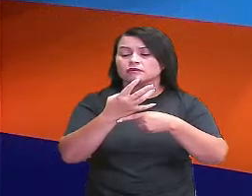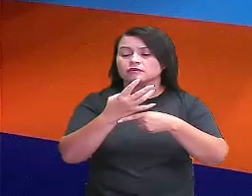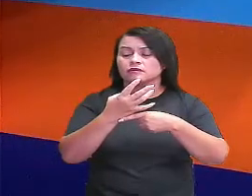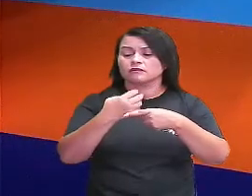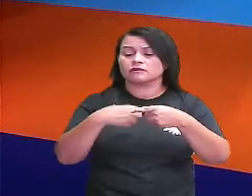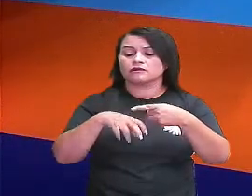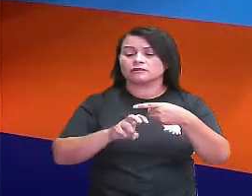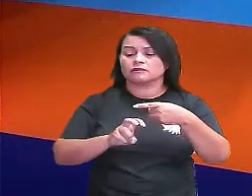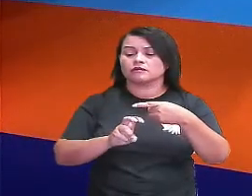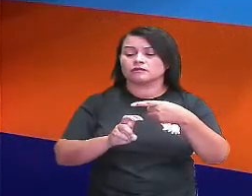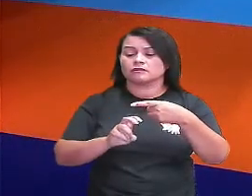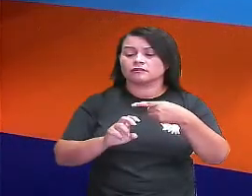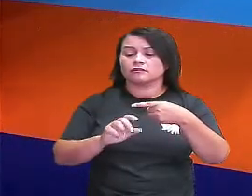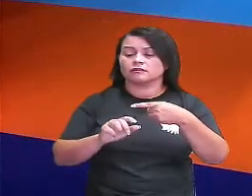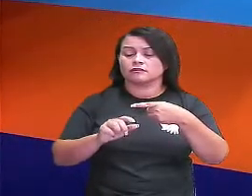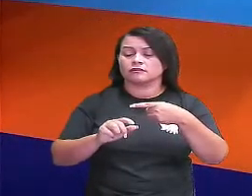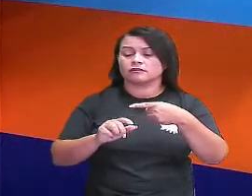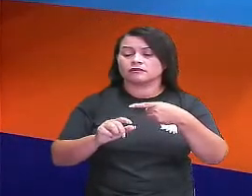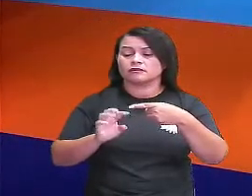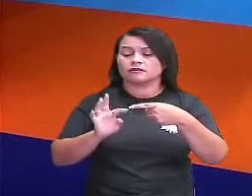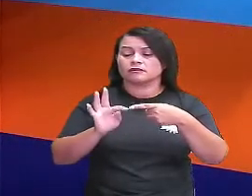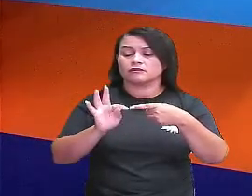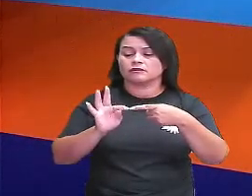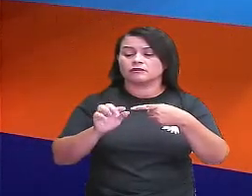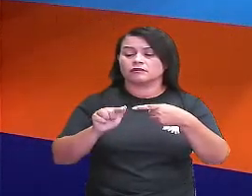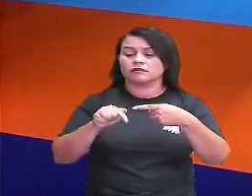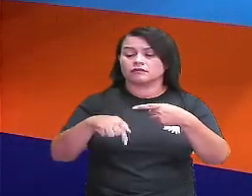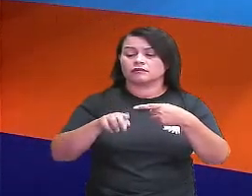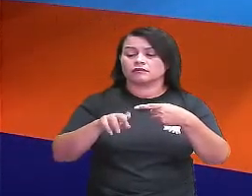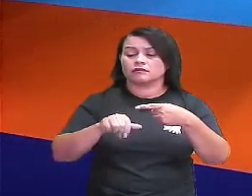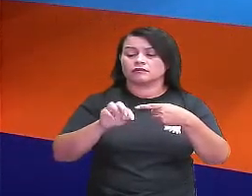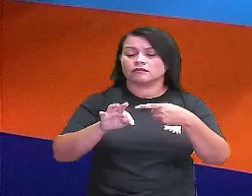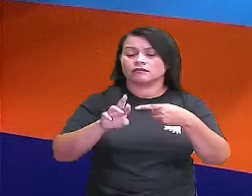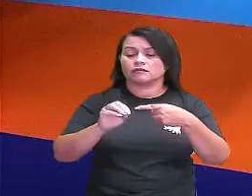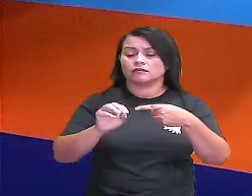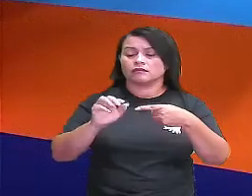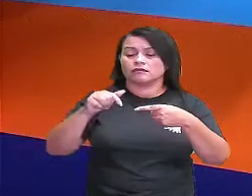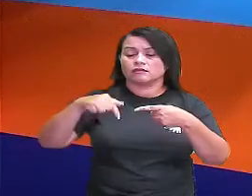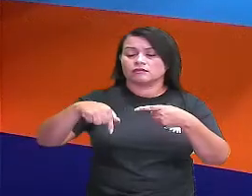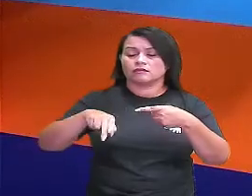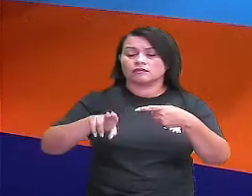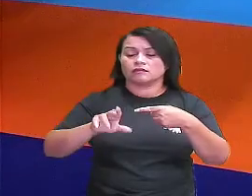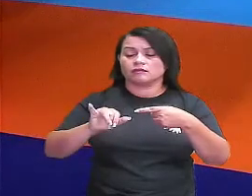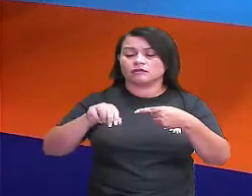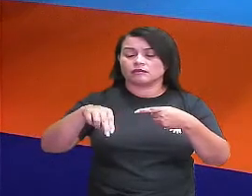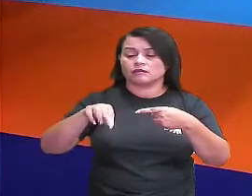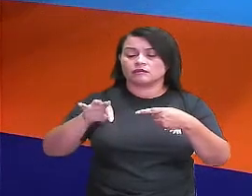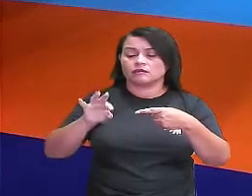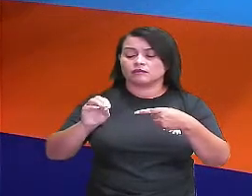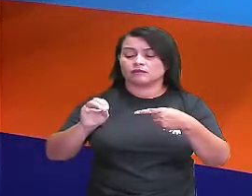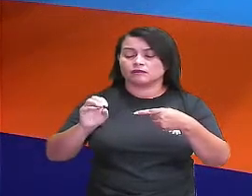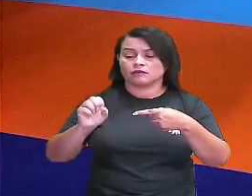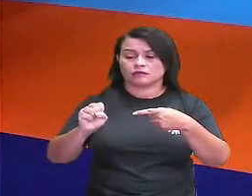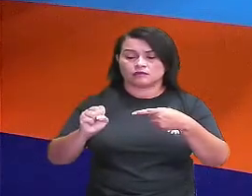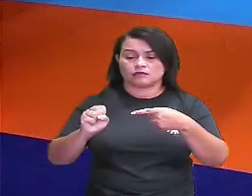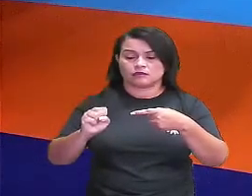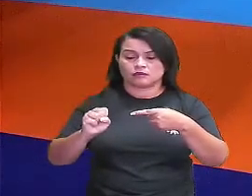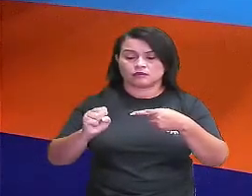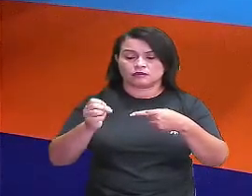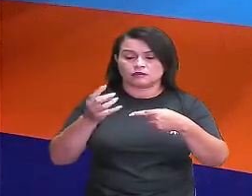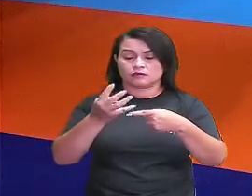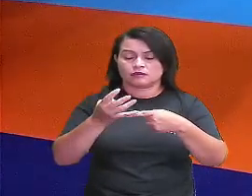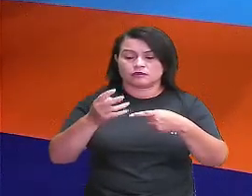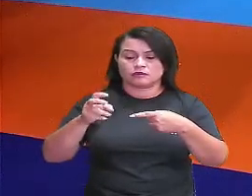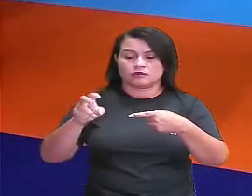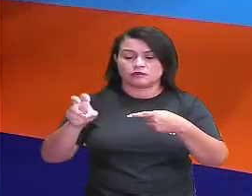de quintos, né? Então, eu tenho 4/5, ó. 4 partes de 5. E aí, eu